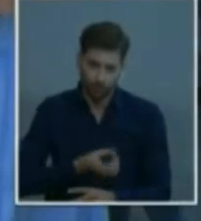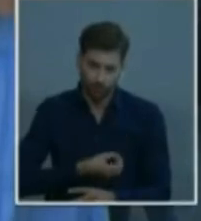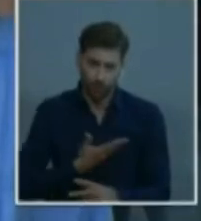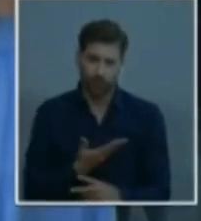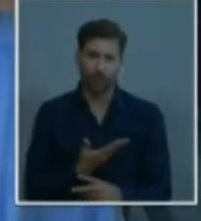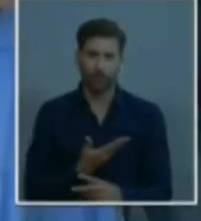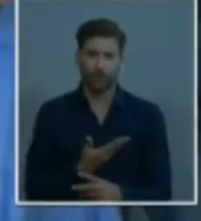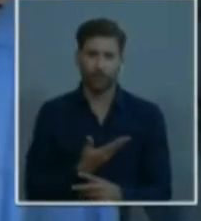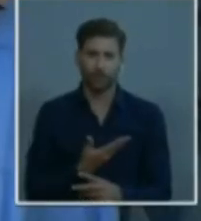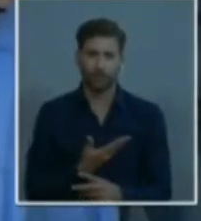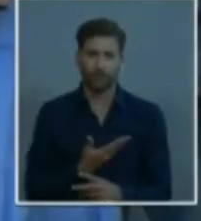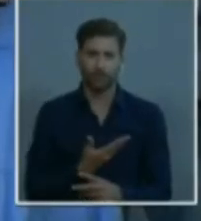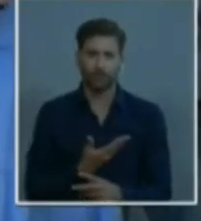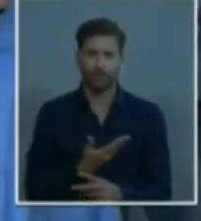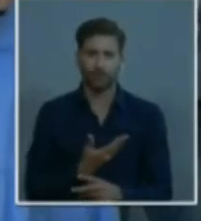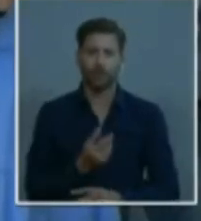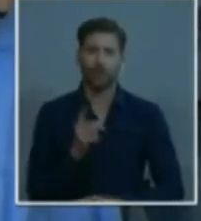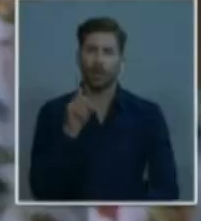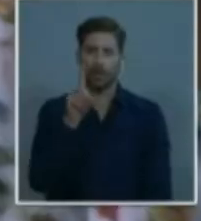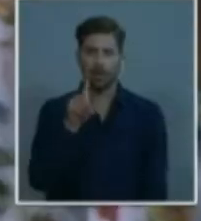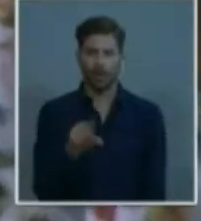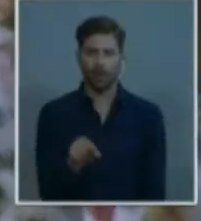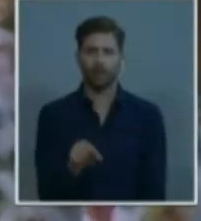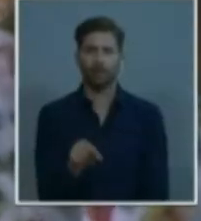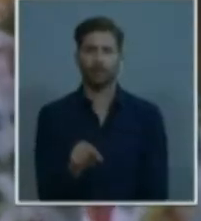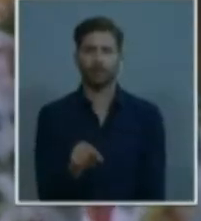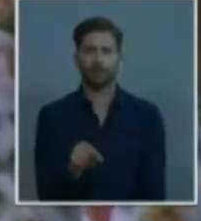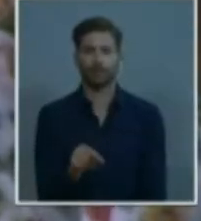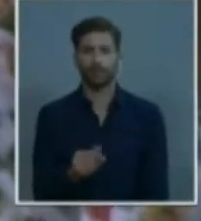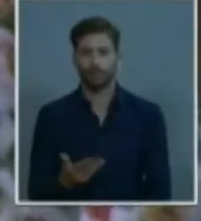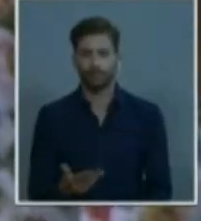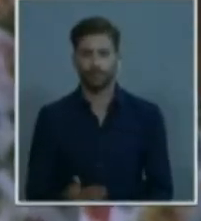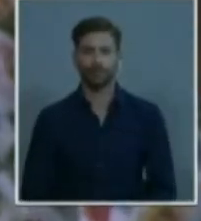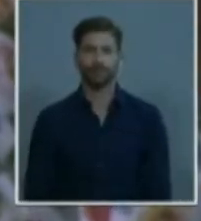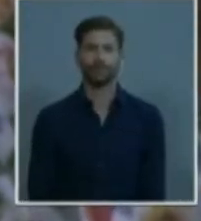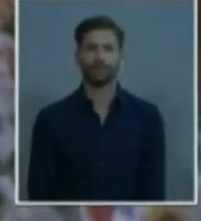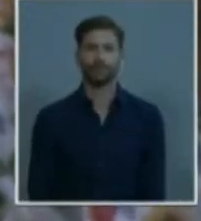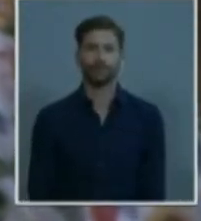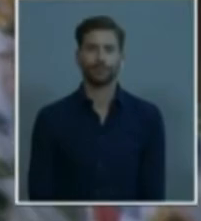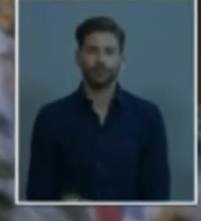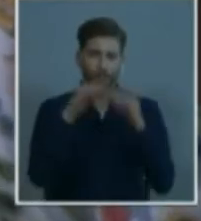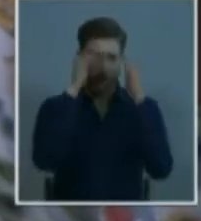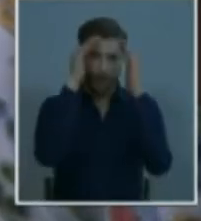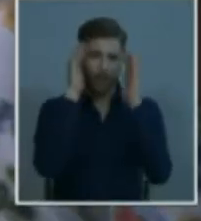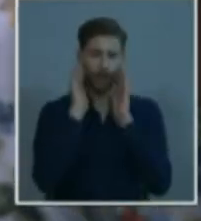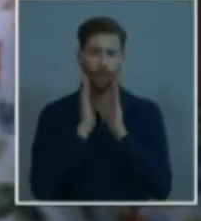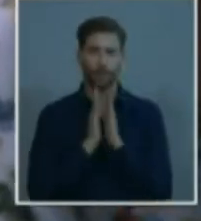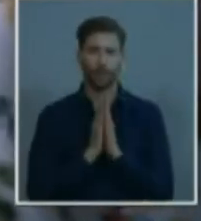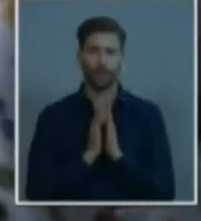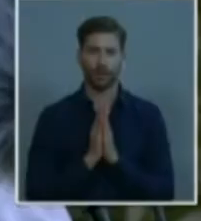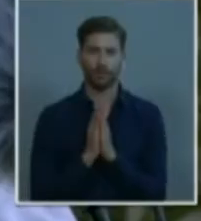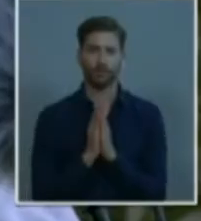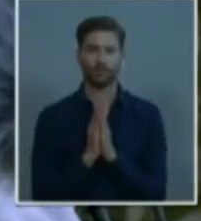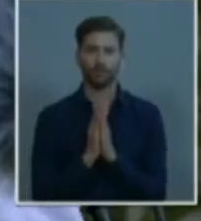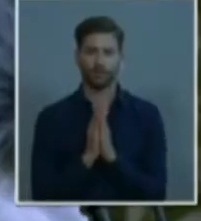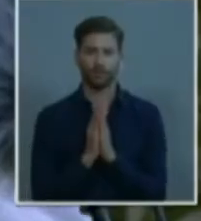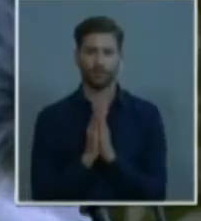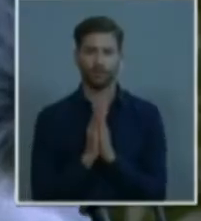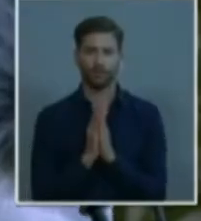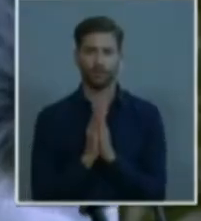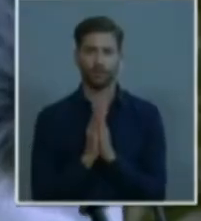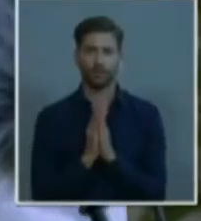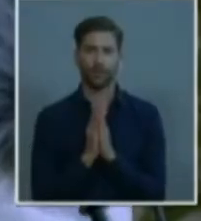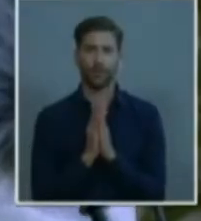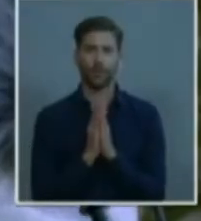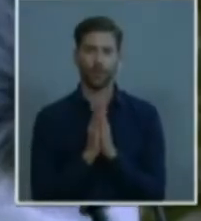e claro, também não podia deixar de ser ela participar do mistério de